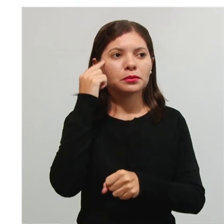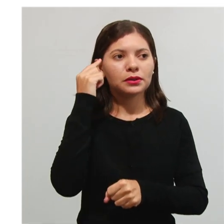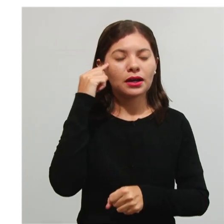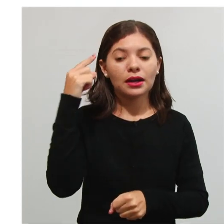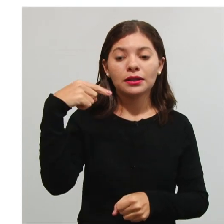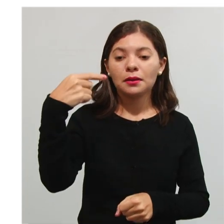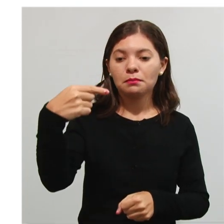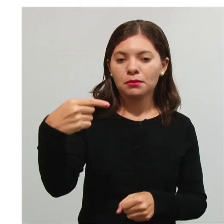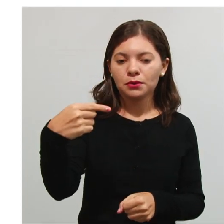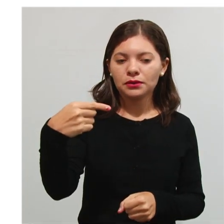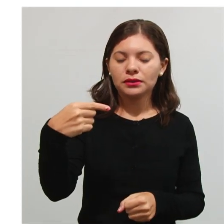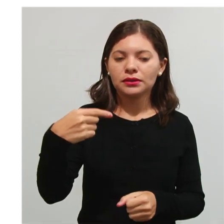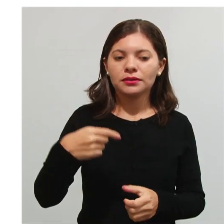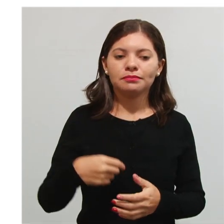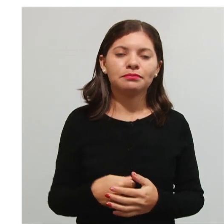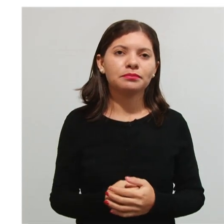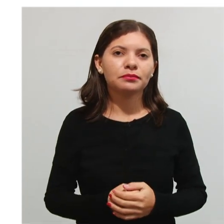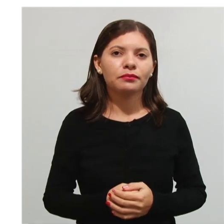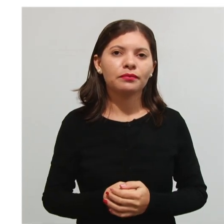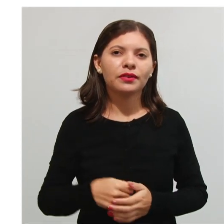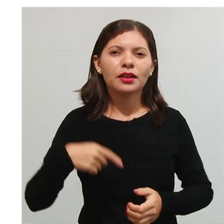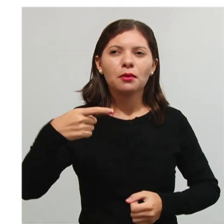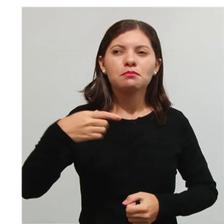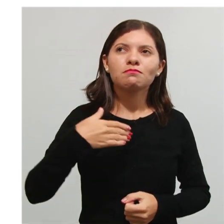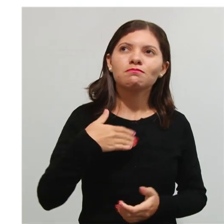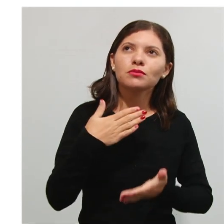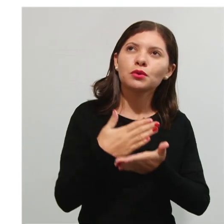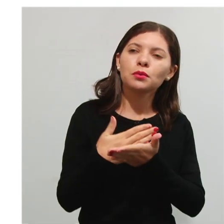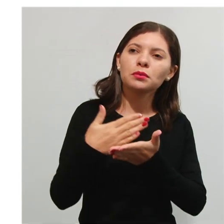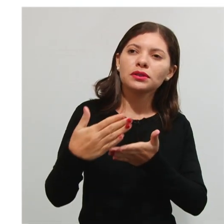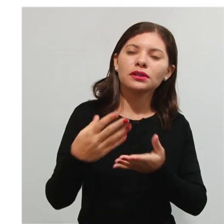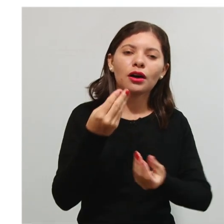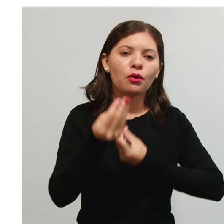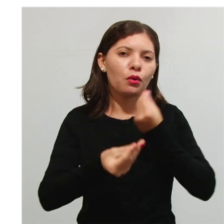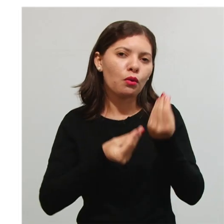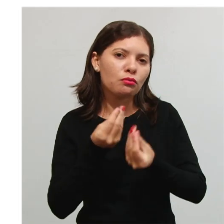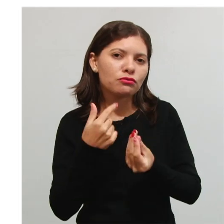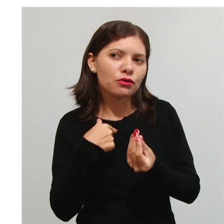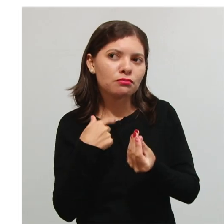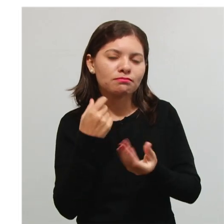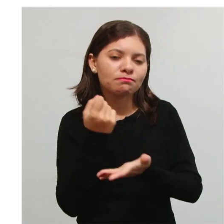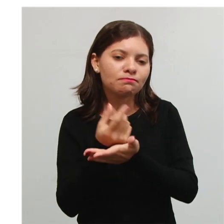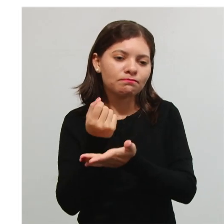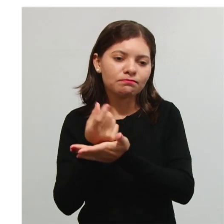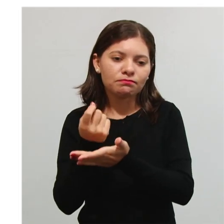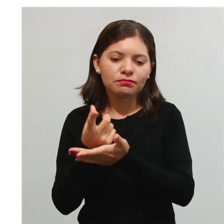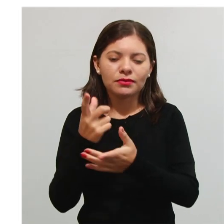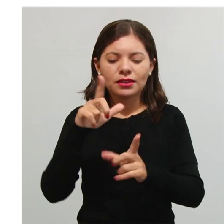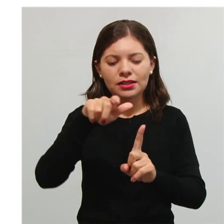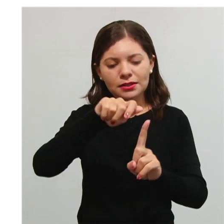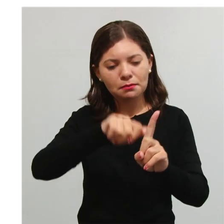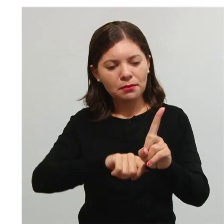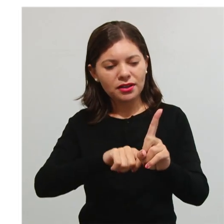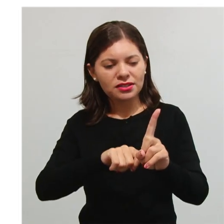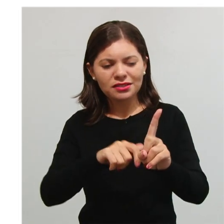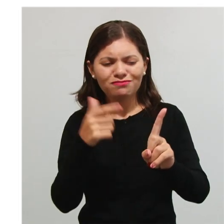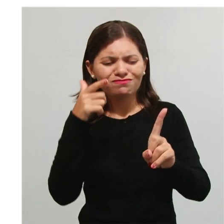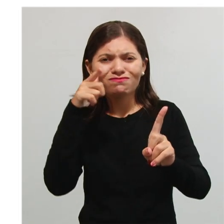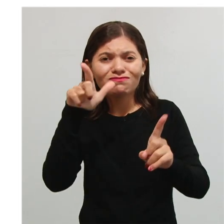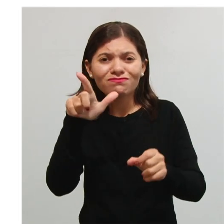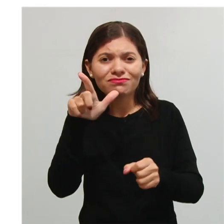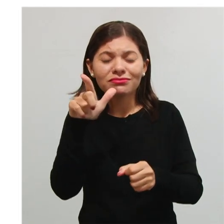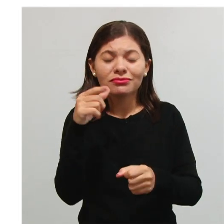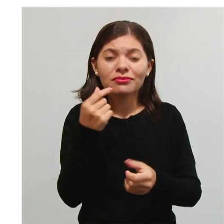que passar esse boom? E depois que eu iniciar a ideia? Como que eu vou custear tudo isso? Se nesse mês eu não vender tudo aquilo que eu pensei,